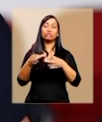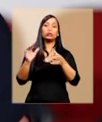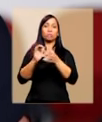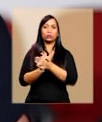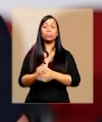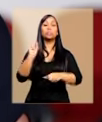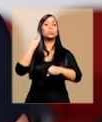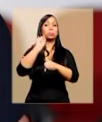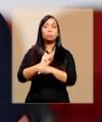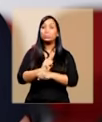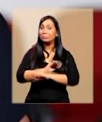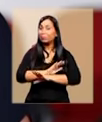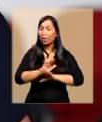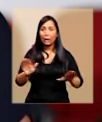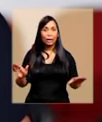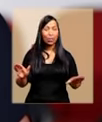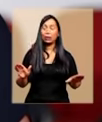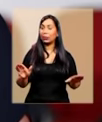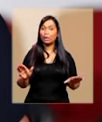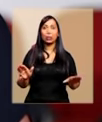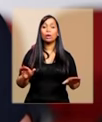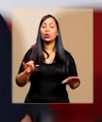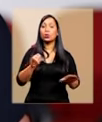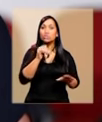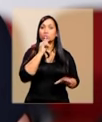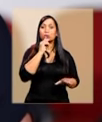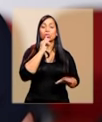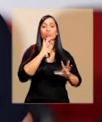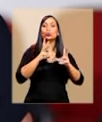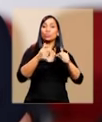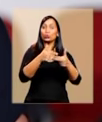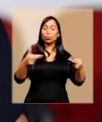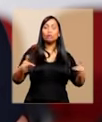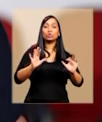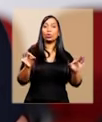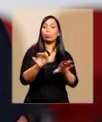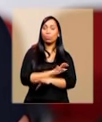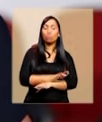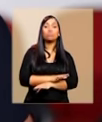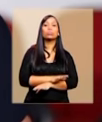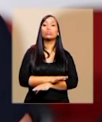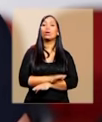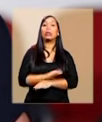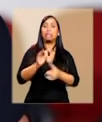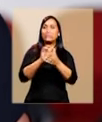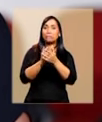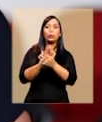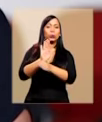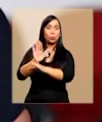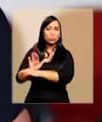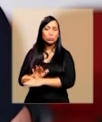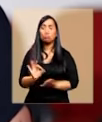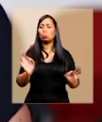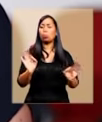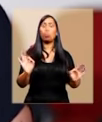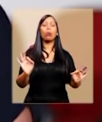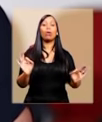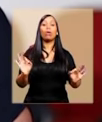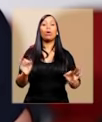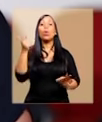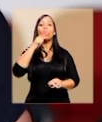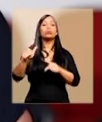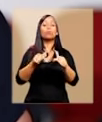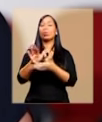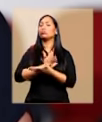de casamento, eu parei com a empresa, eu só cumpri os contratos que eu já tinha, eu não peguei mais nenhum. E aí eu